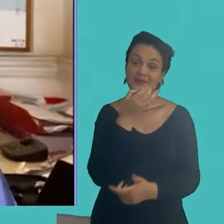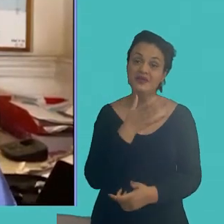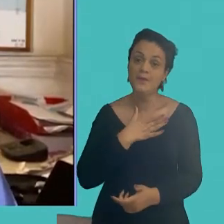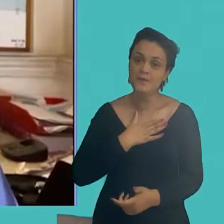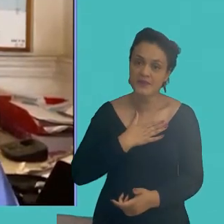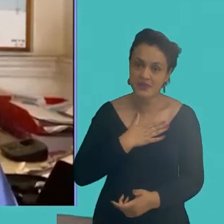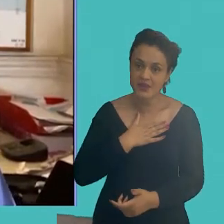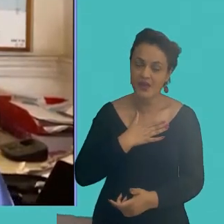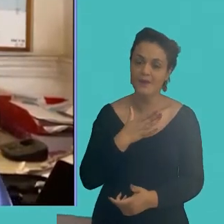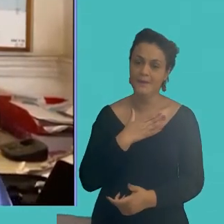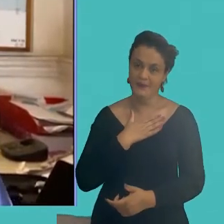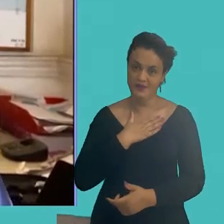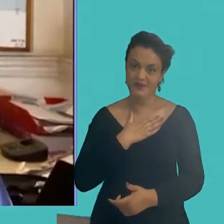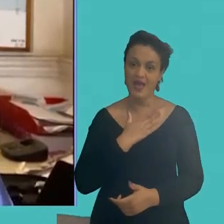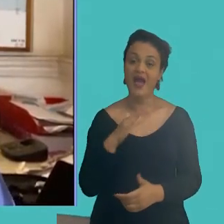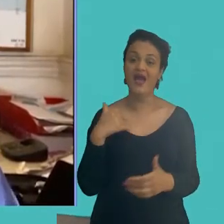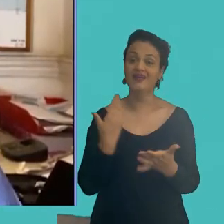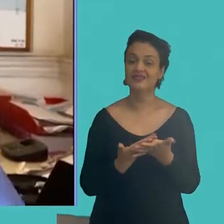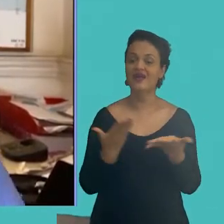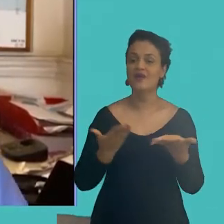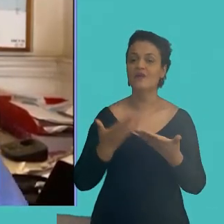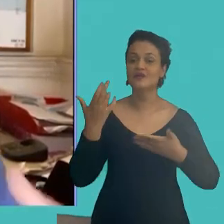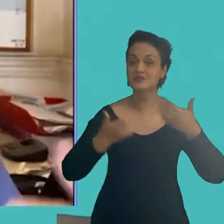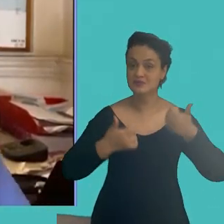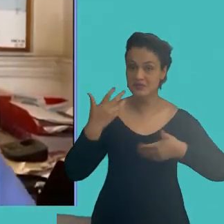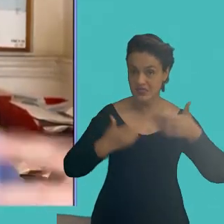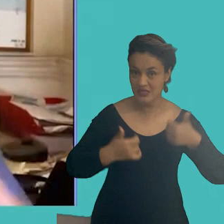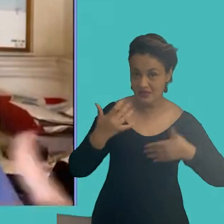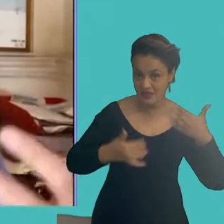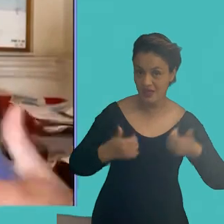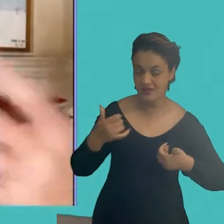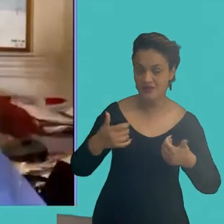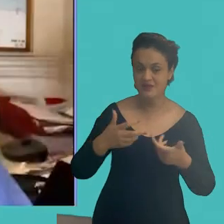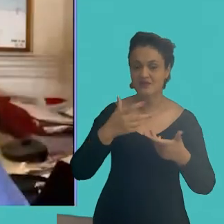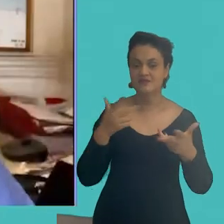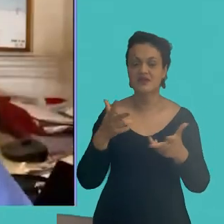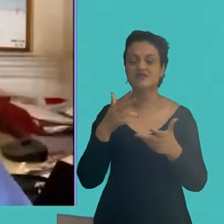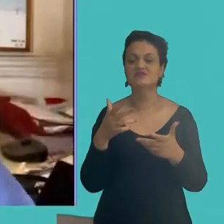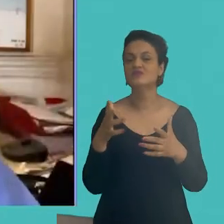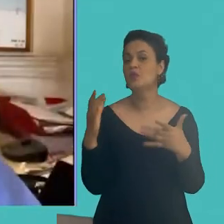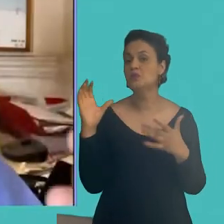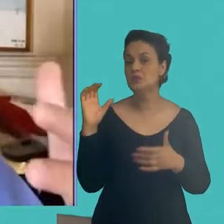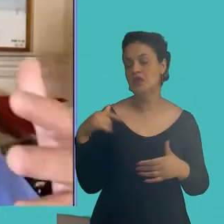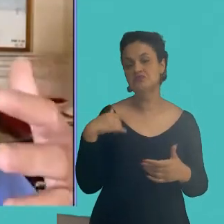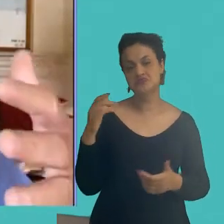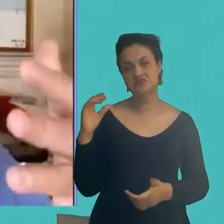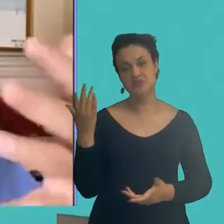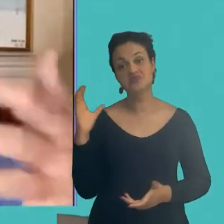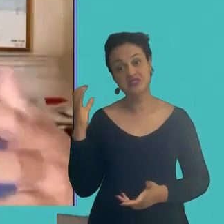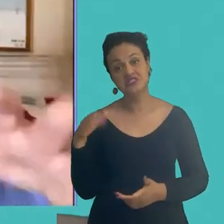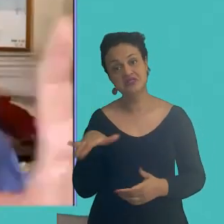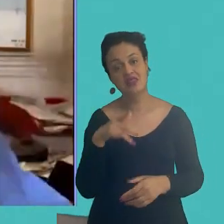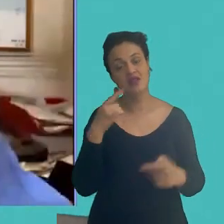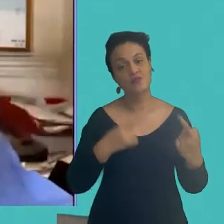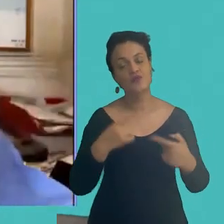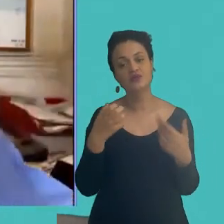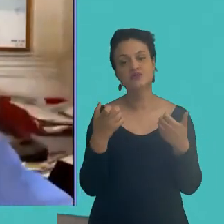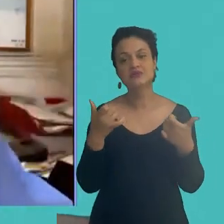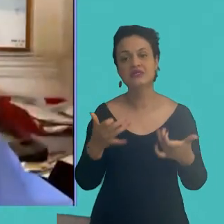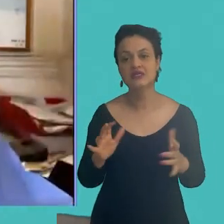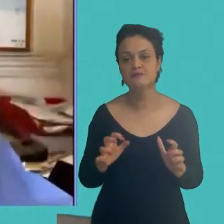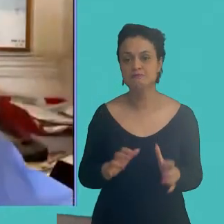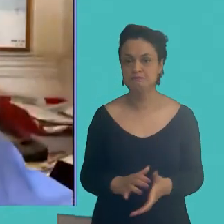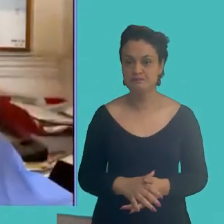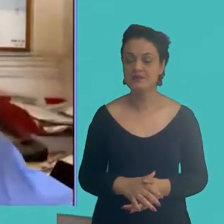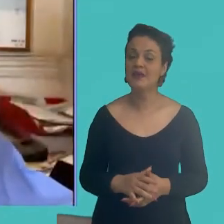eu estou descrevendo uma situação como um cientista político, que eu sou por formação, olhando um